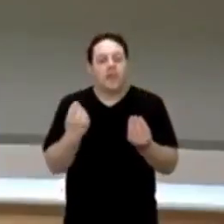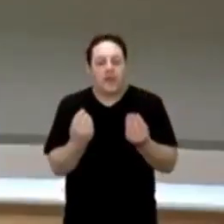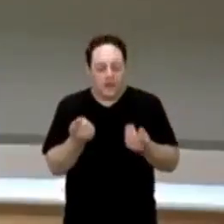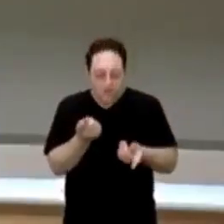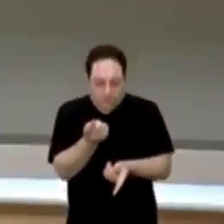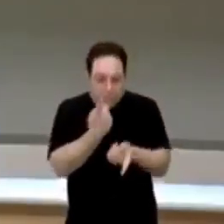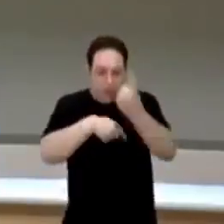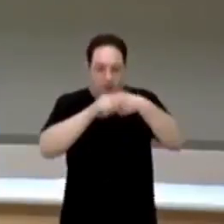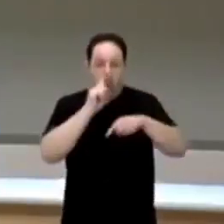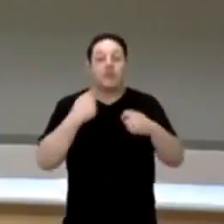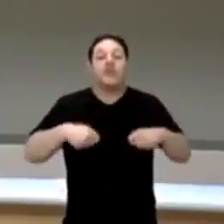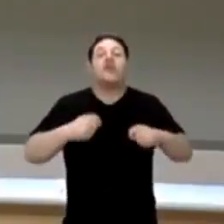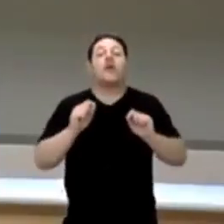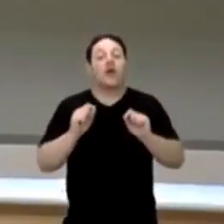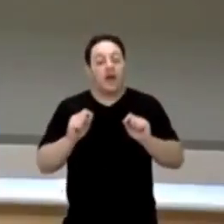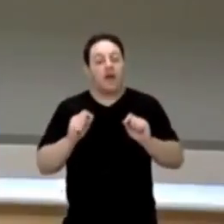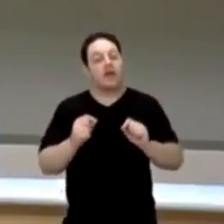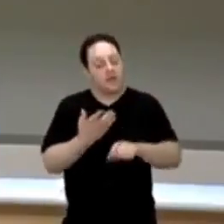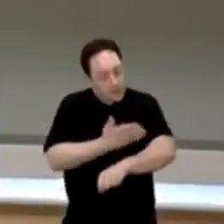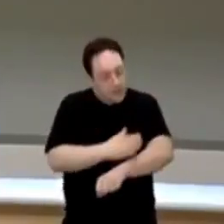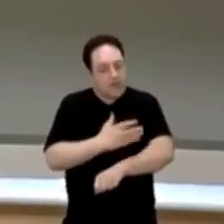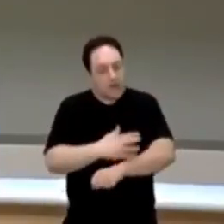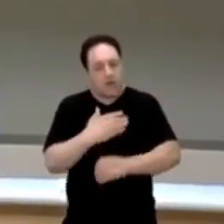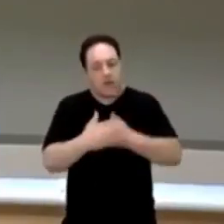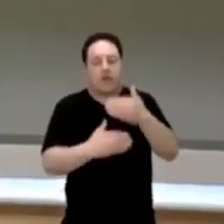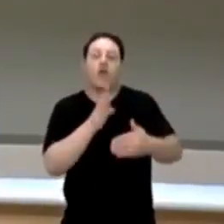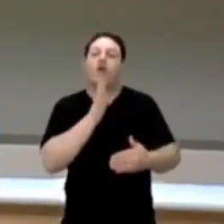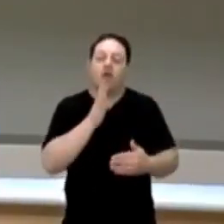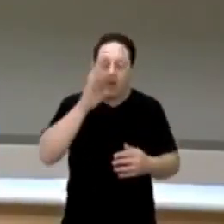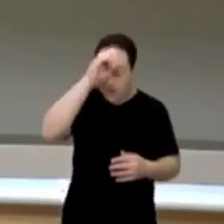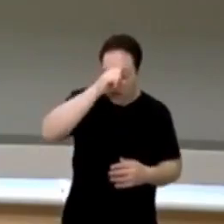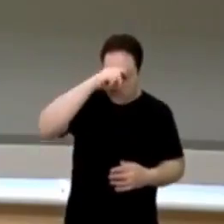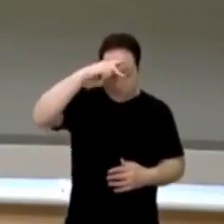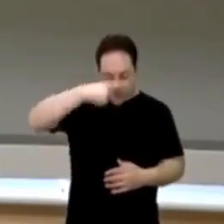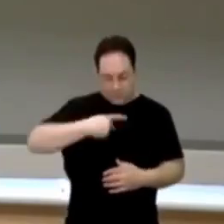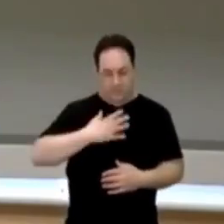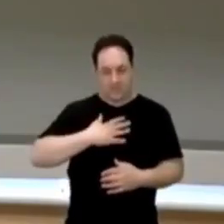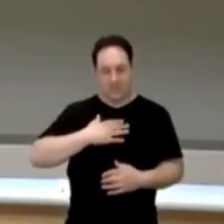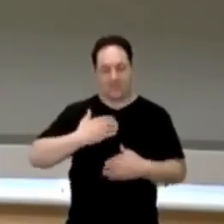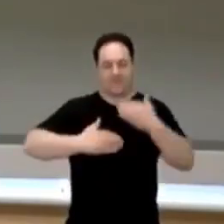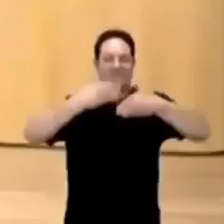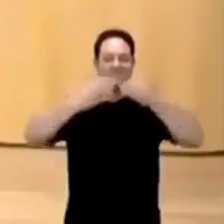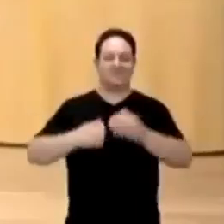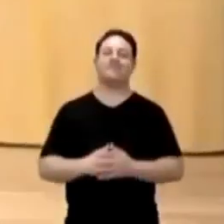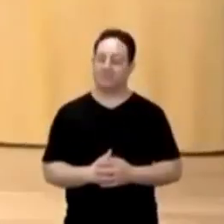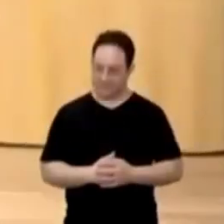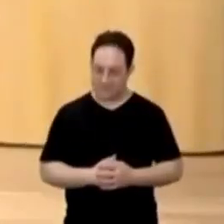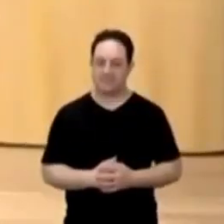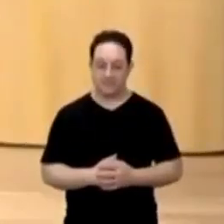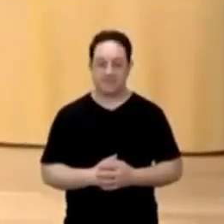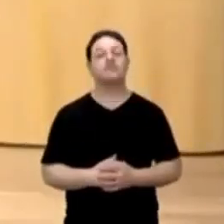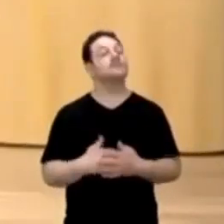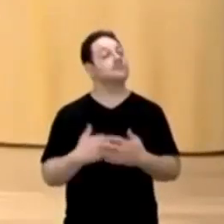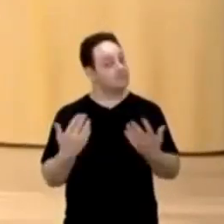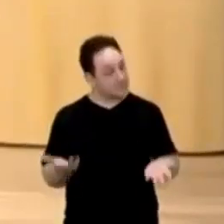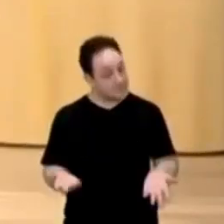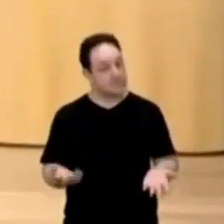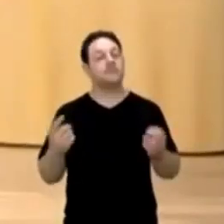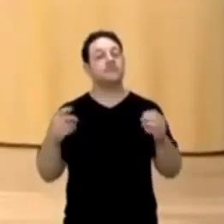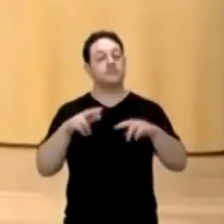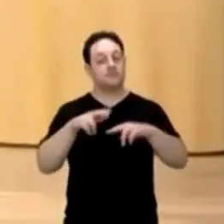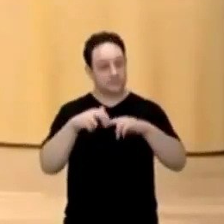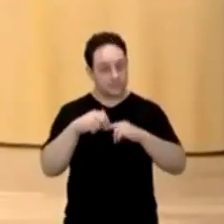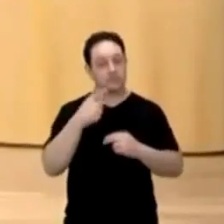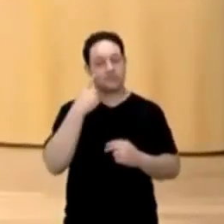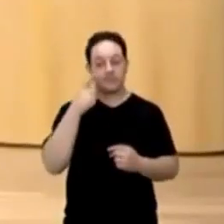esse aprimoramento se a gente conseguir desenvolver o nosso conhecimento autopessoal, né? Sim, a nossa autoconsciência. E é justamente por causa